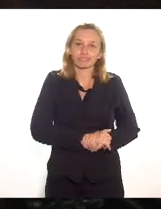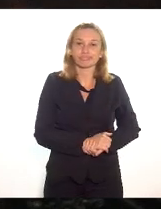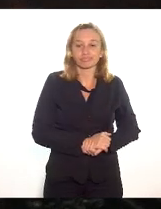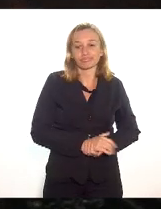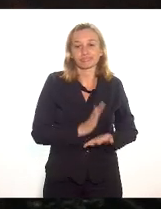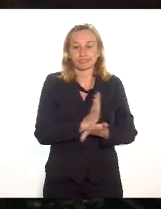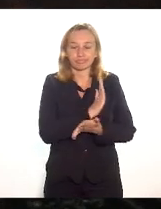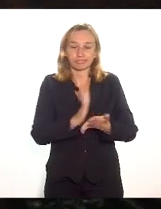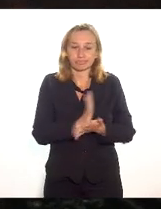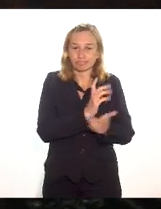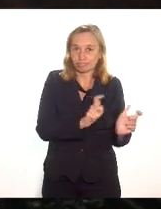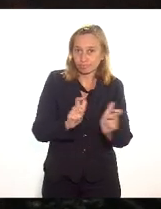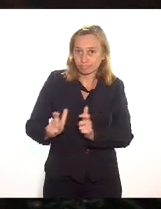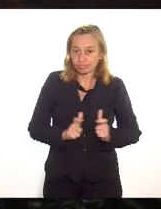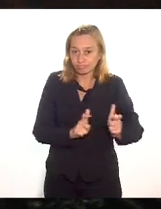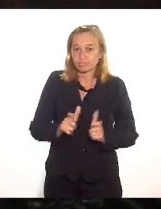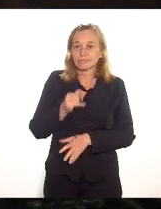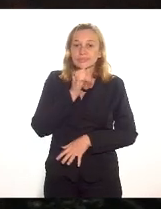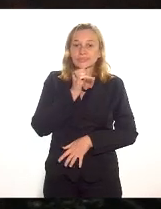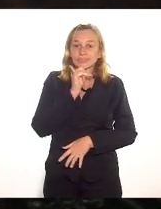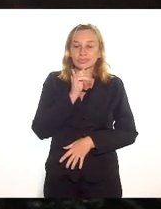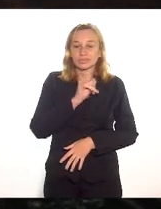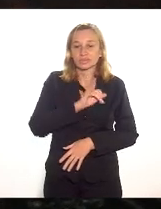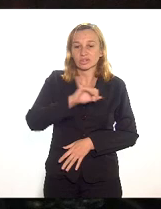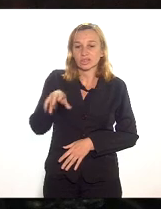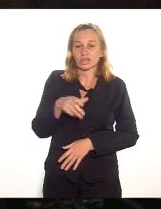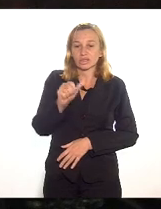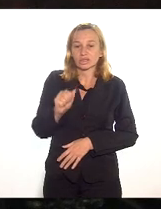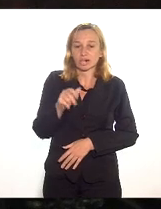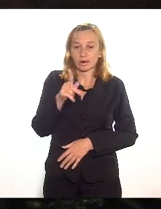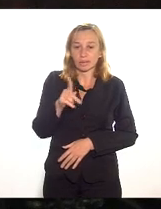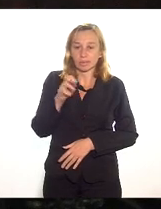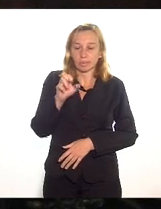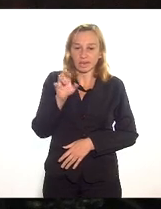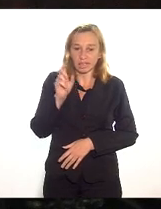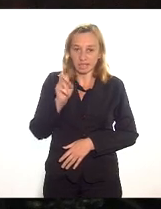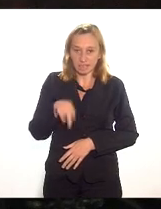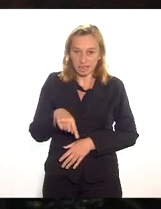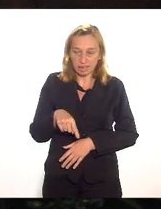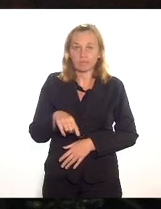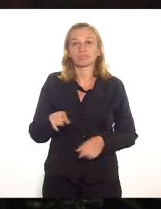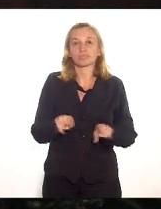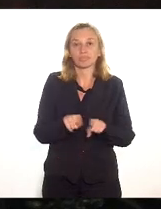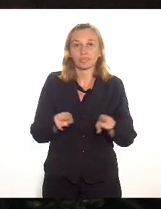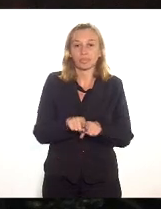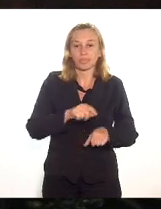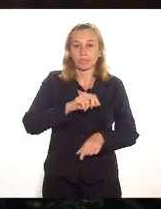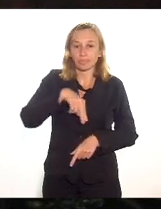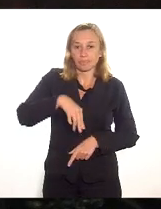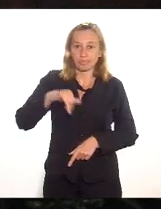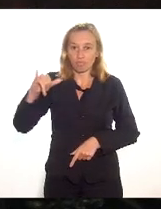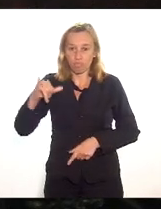determinados locais, como, por exemplo, Japeri, Nova Iguaçu,